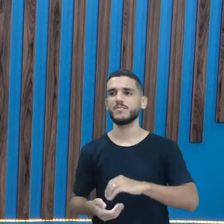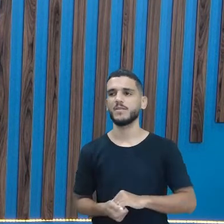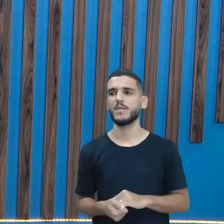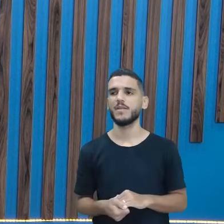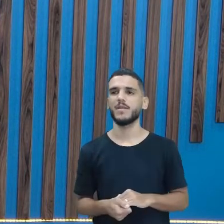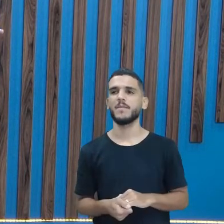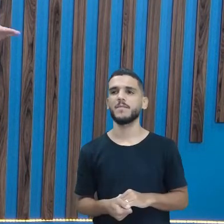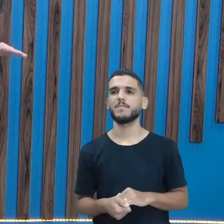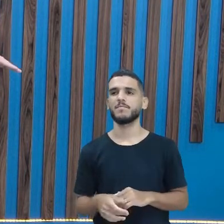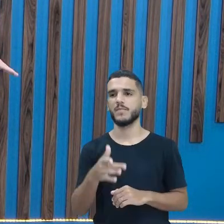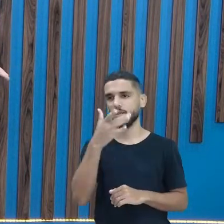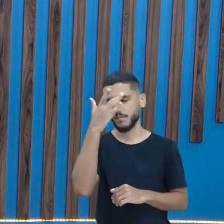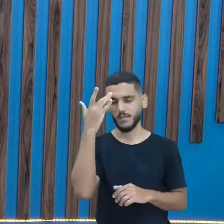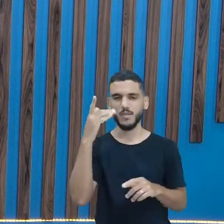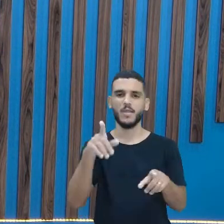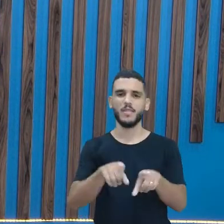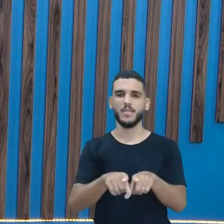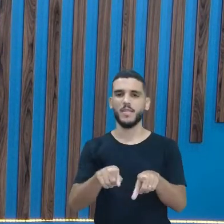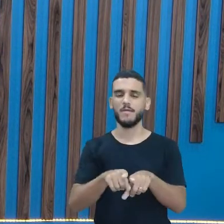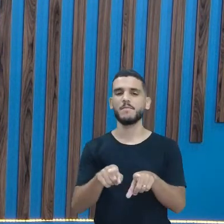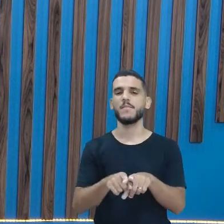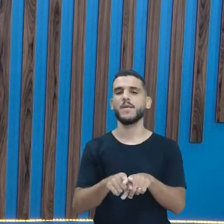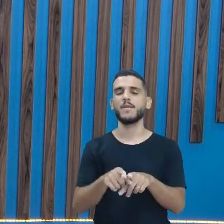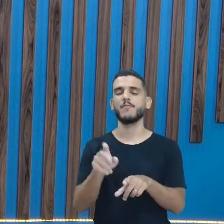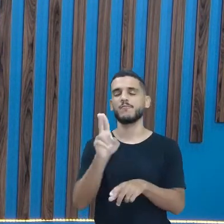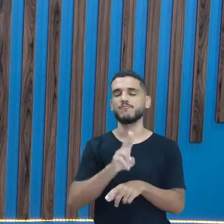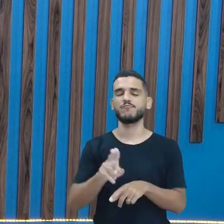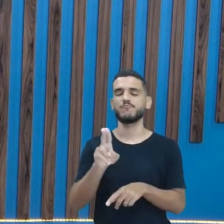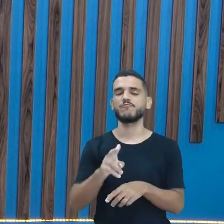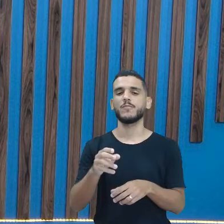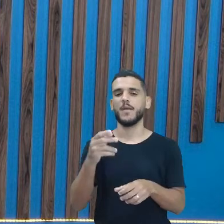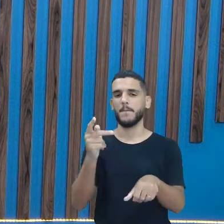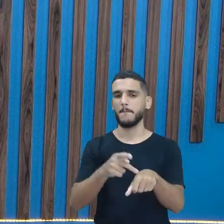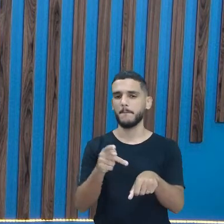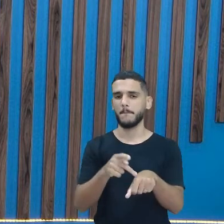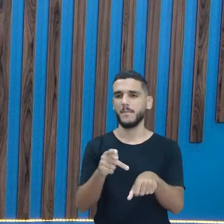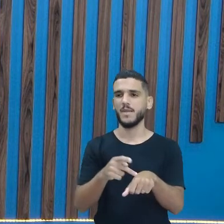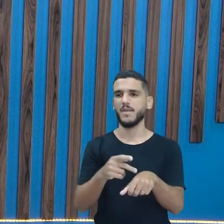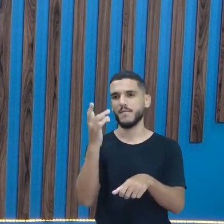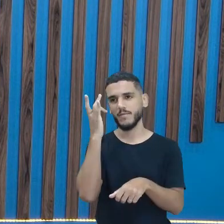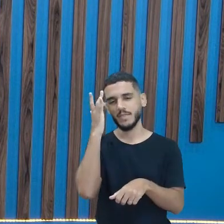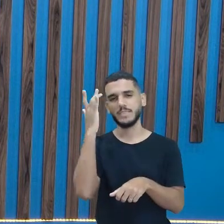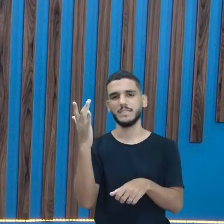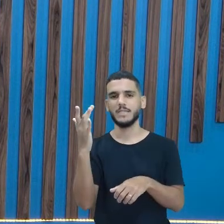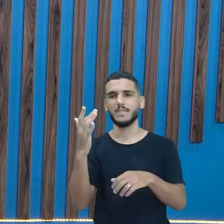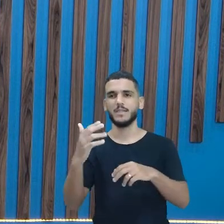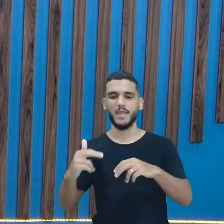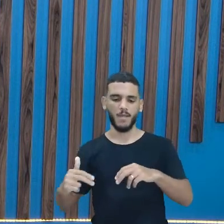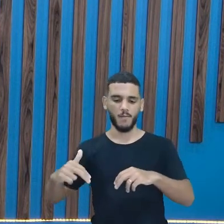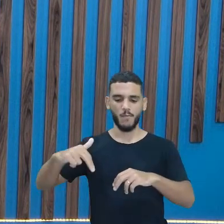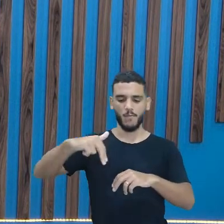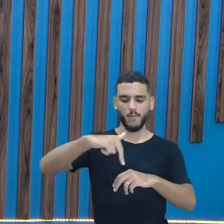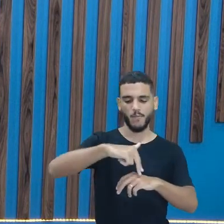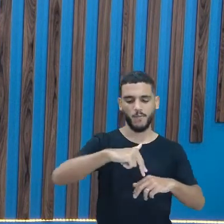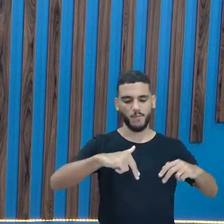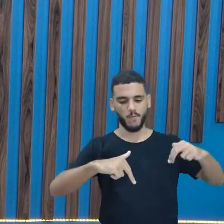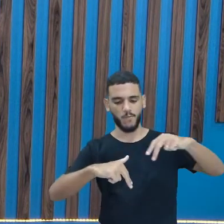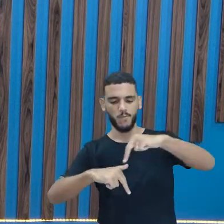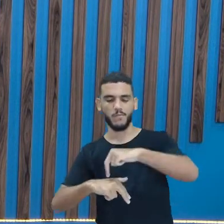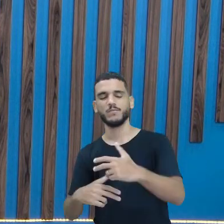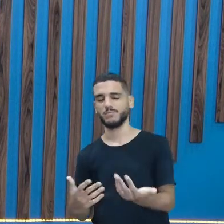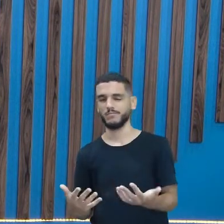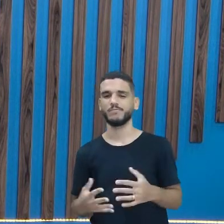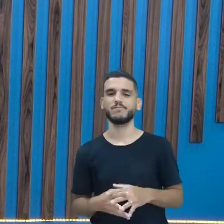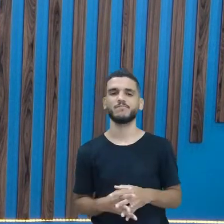pessoas também colocaram pedras para facilitar a passagem de um lugar para outro. Então essa paisagem aí não é mais